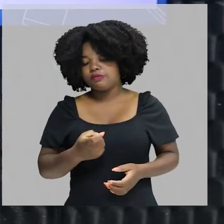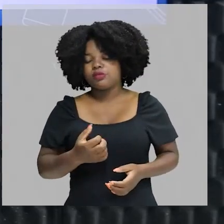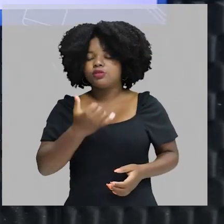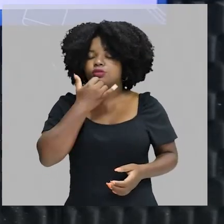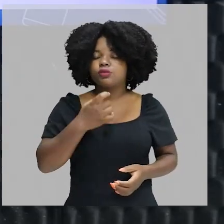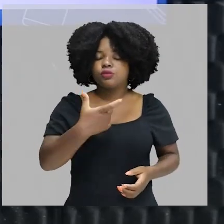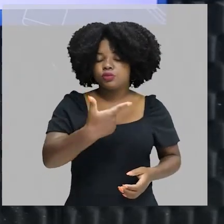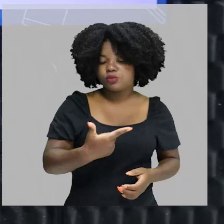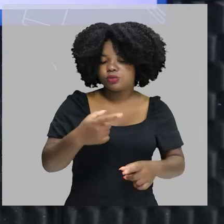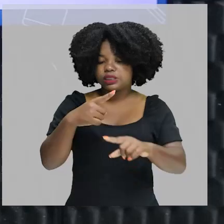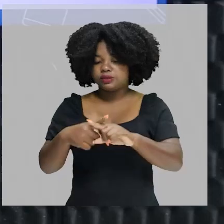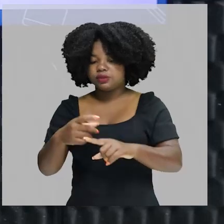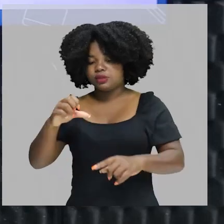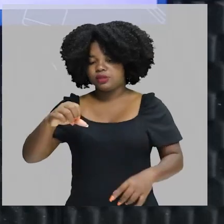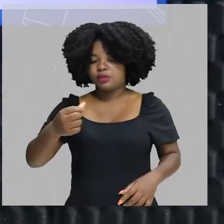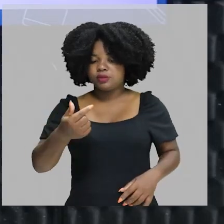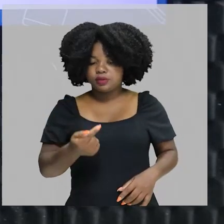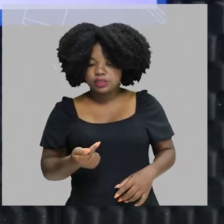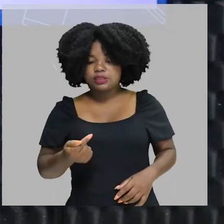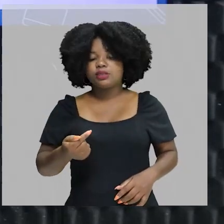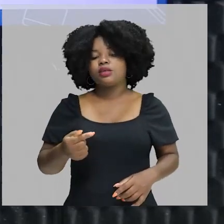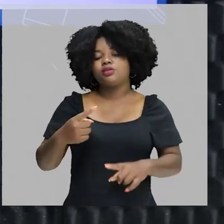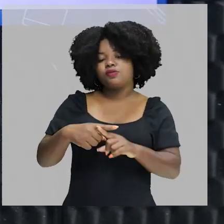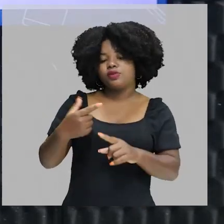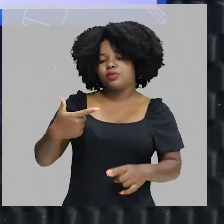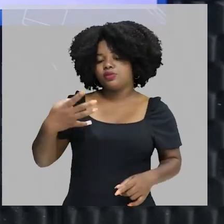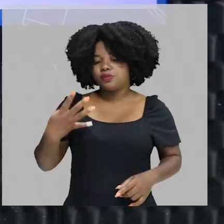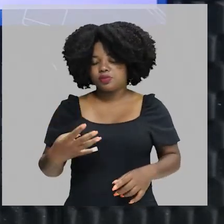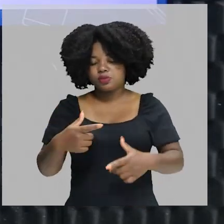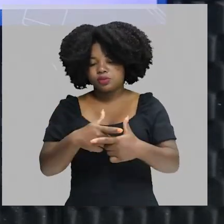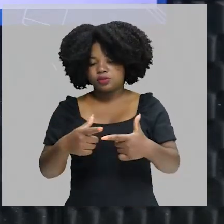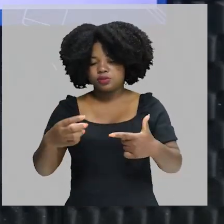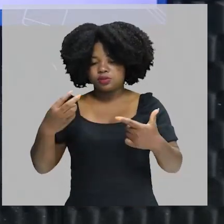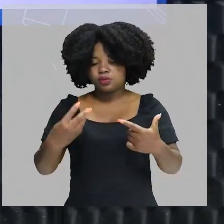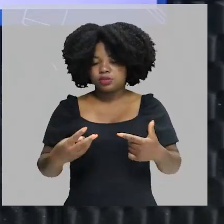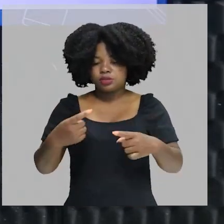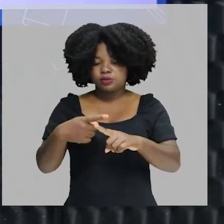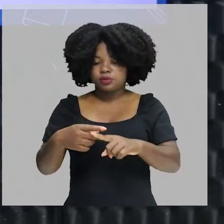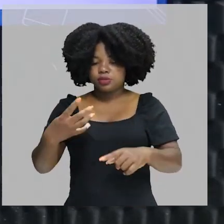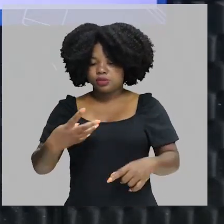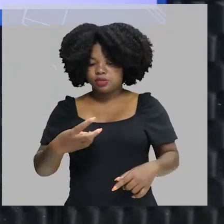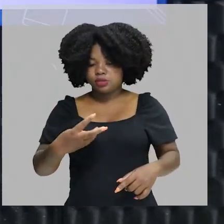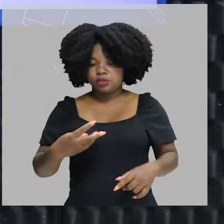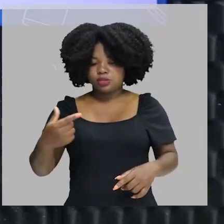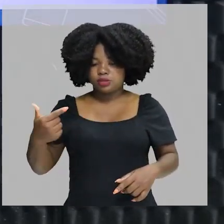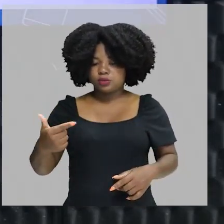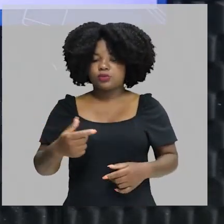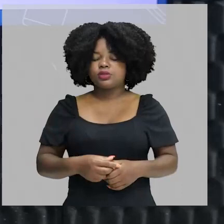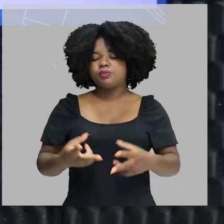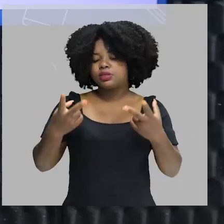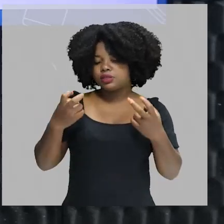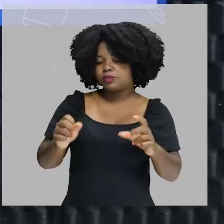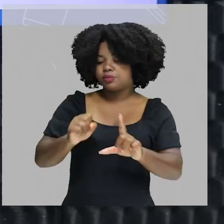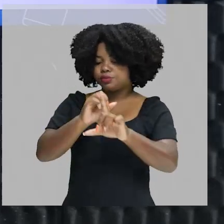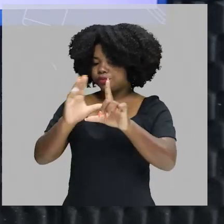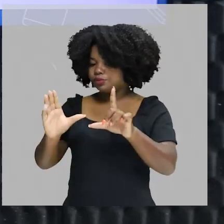vezes 24, dividido por 3 vezes 32. Observando a tela, eu fiz